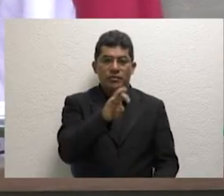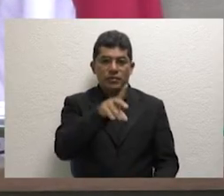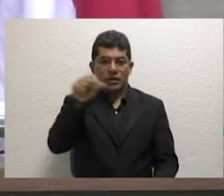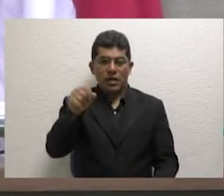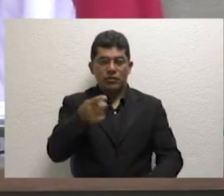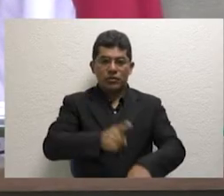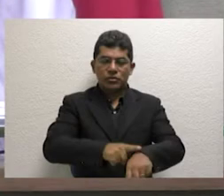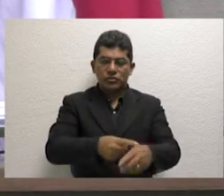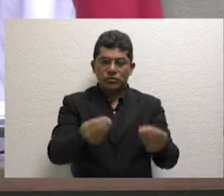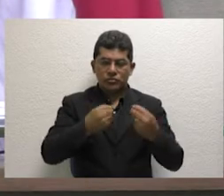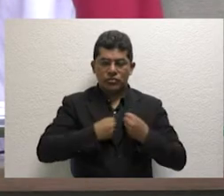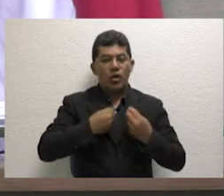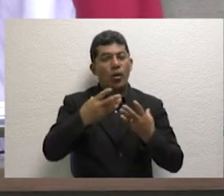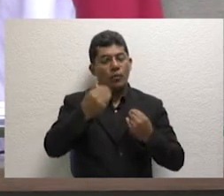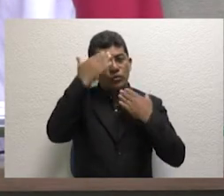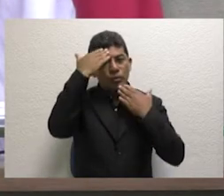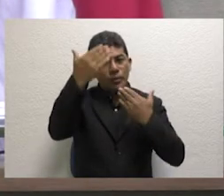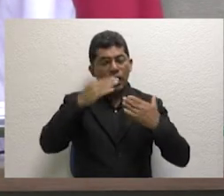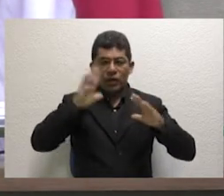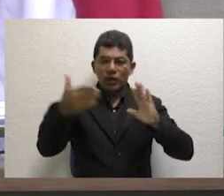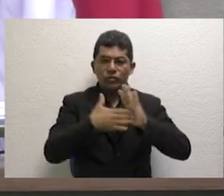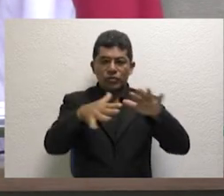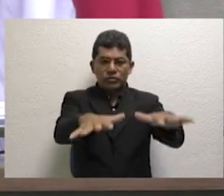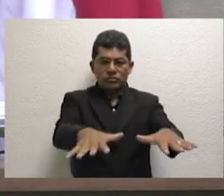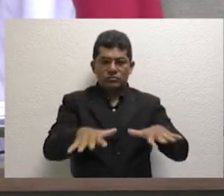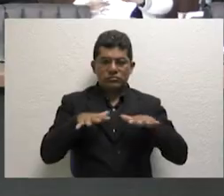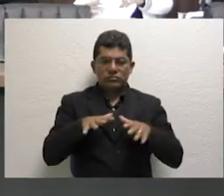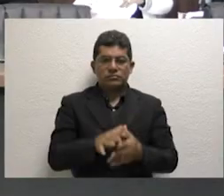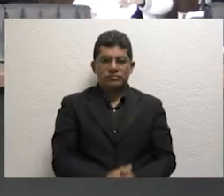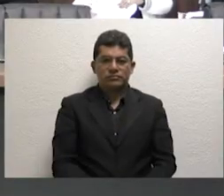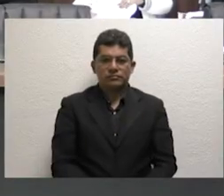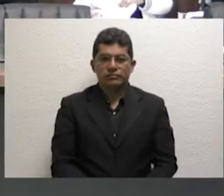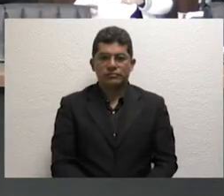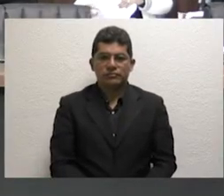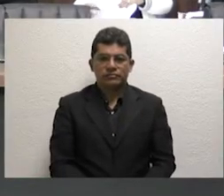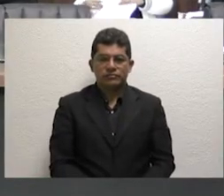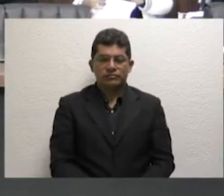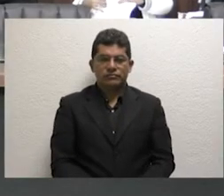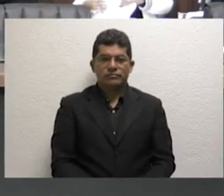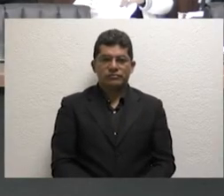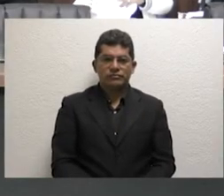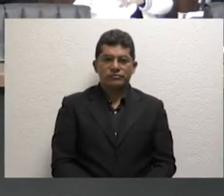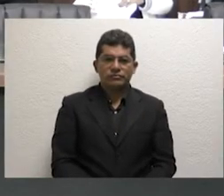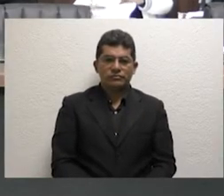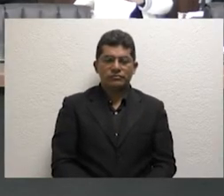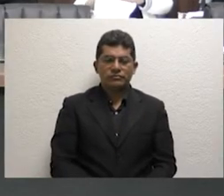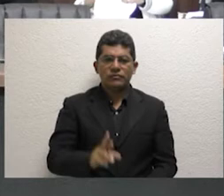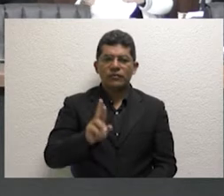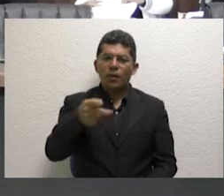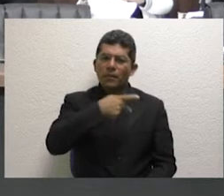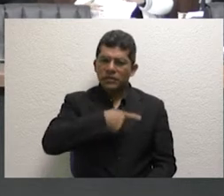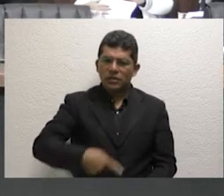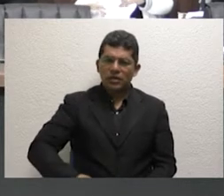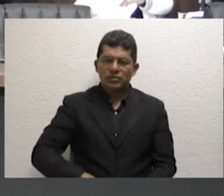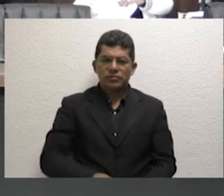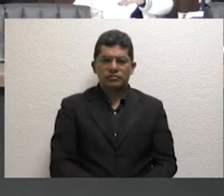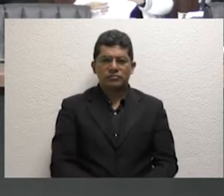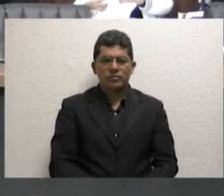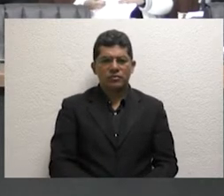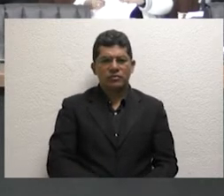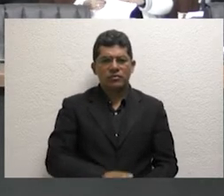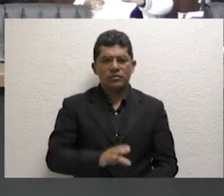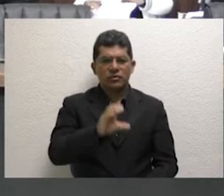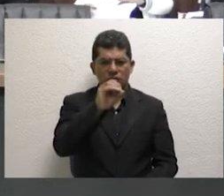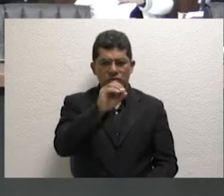espaço muito obrigado a todos e a todas senhor presidente presidente Josué Neto uma questão de